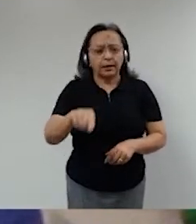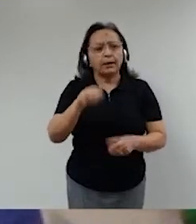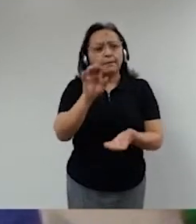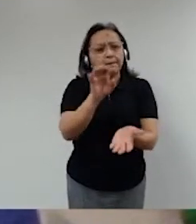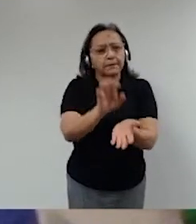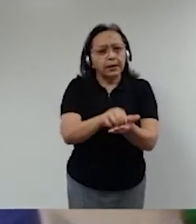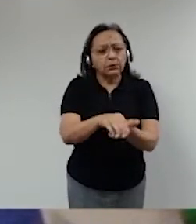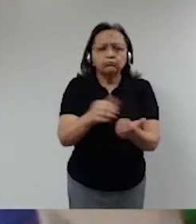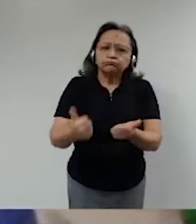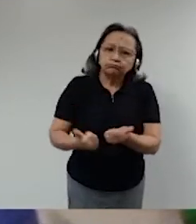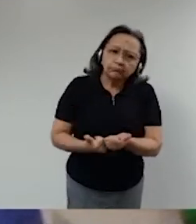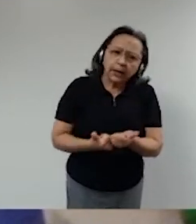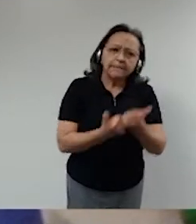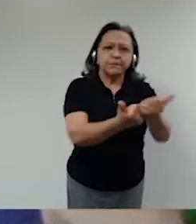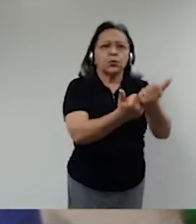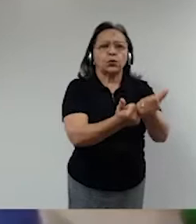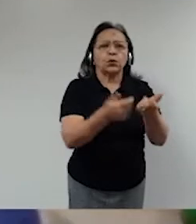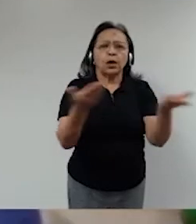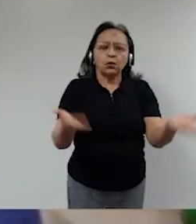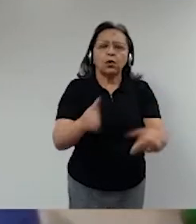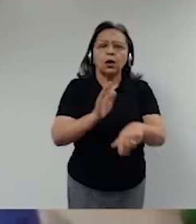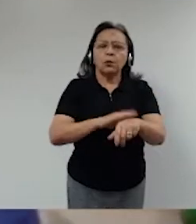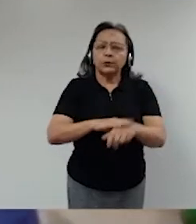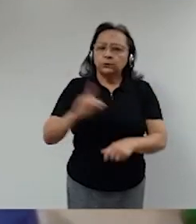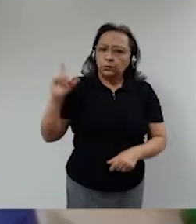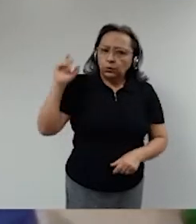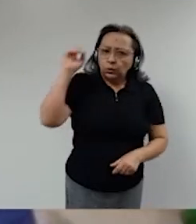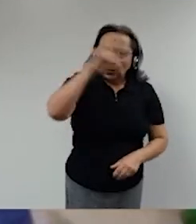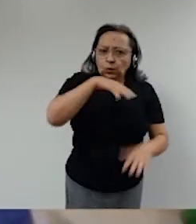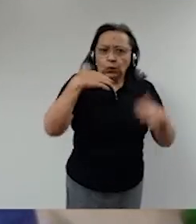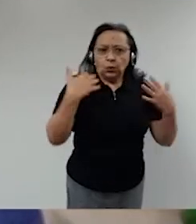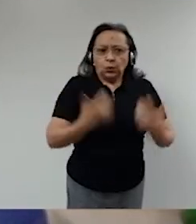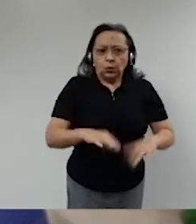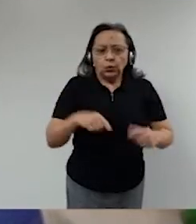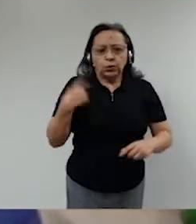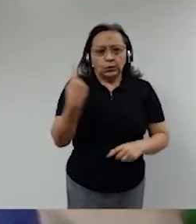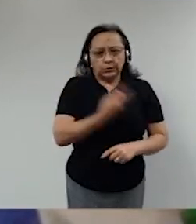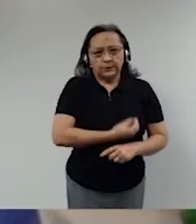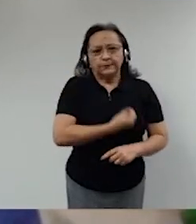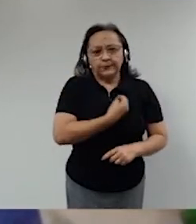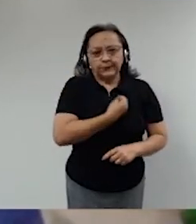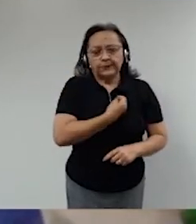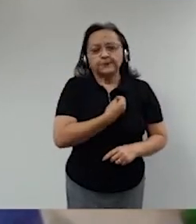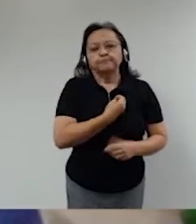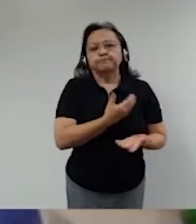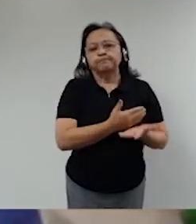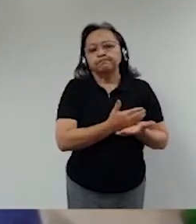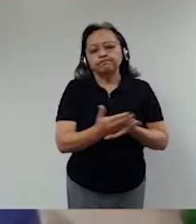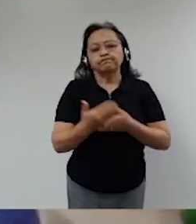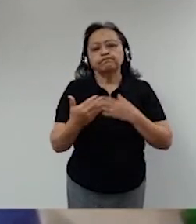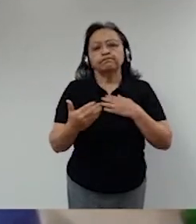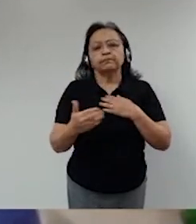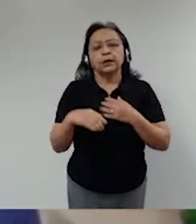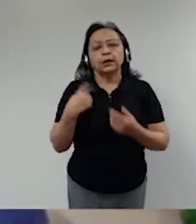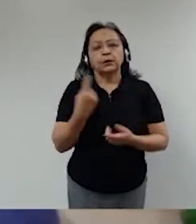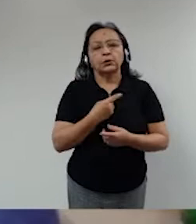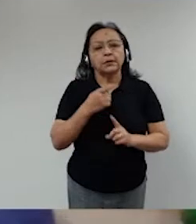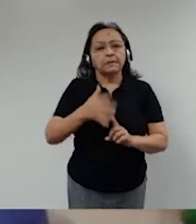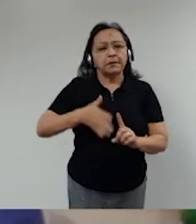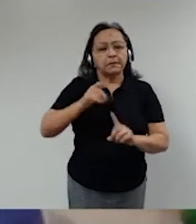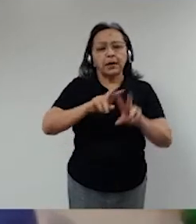apoio restrito nesse momento tão difícil que nós estamos enfrentando. Vamos dar início aqui à nossa fala acerca